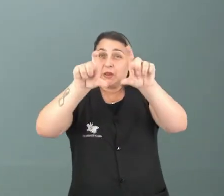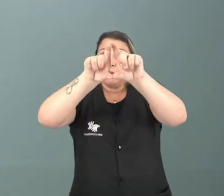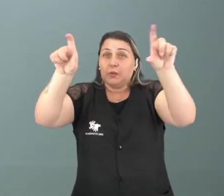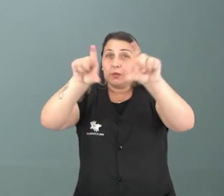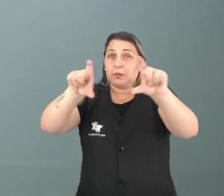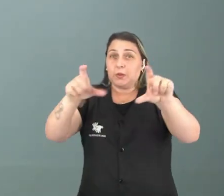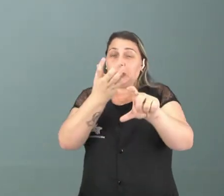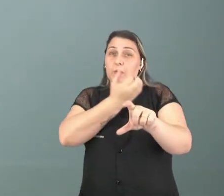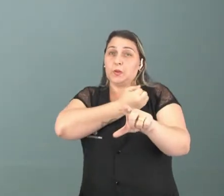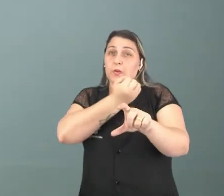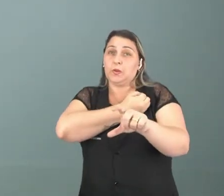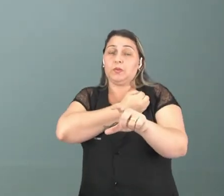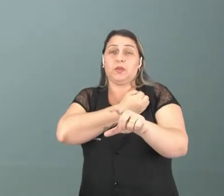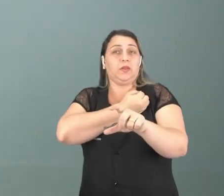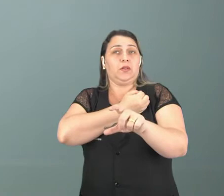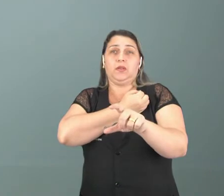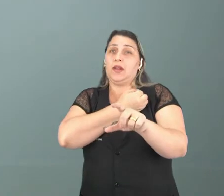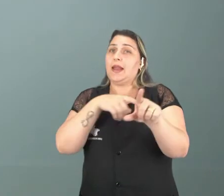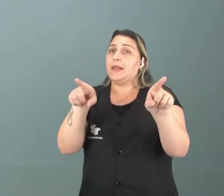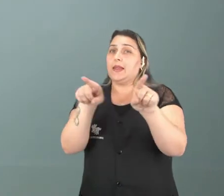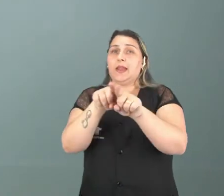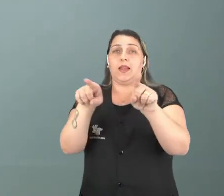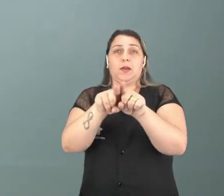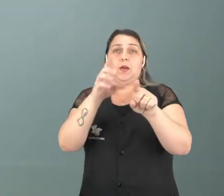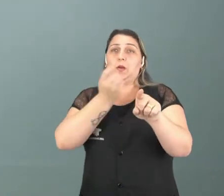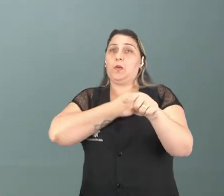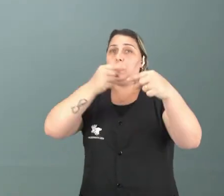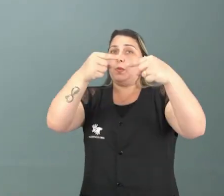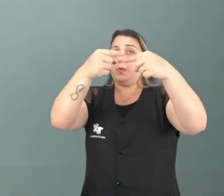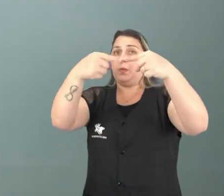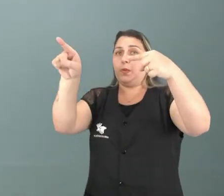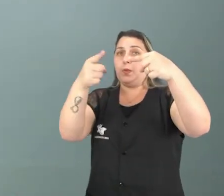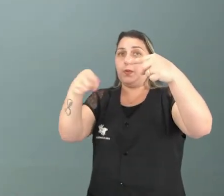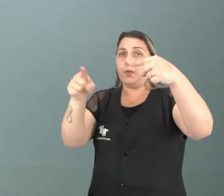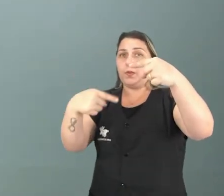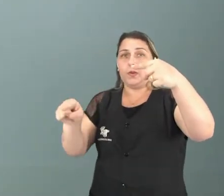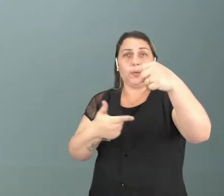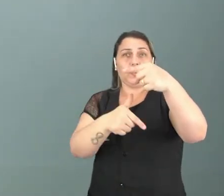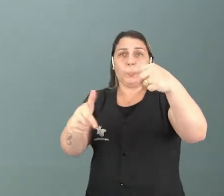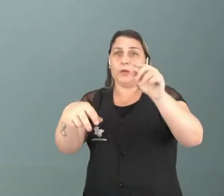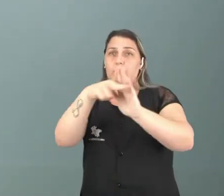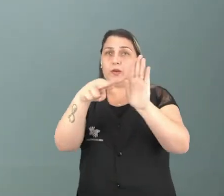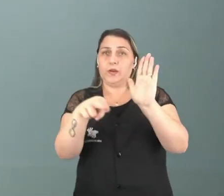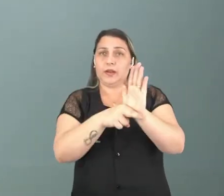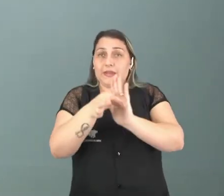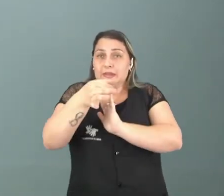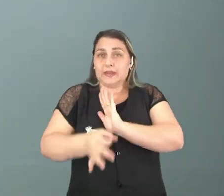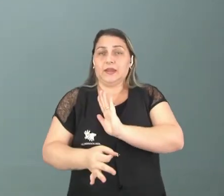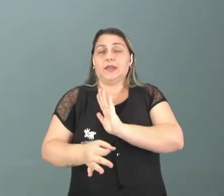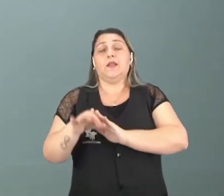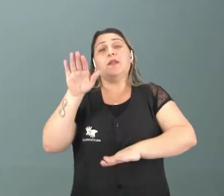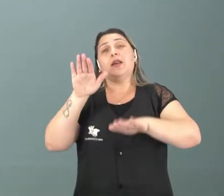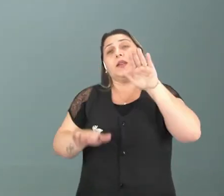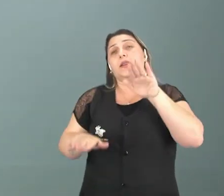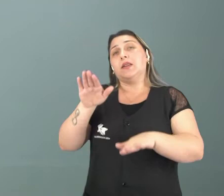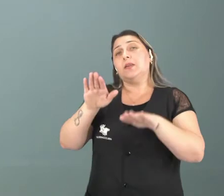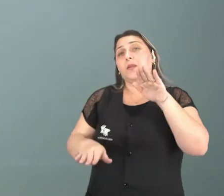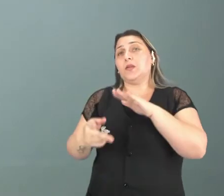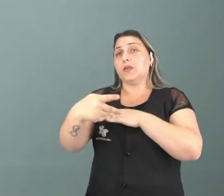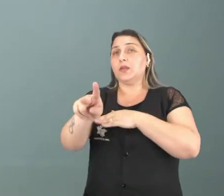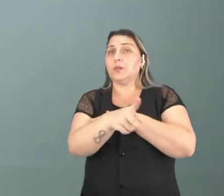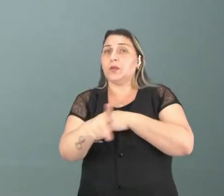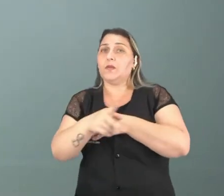fazer só uma folha, eu vou fazer só 12, eu vou fazer só 3 ou 4 parágrafos. Não tem uma regra específica. Depende do que o seu